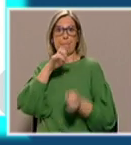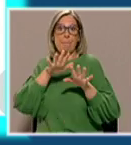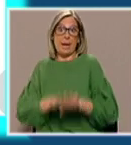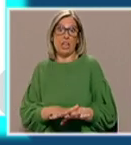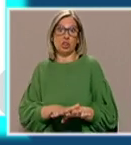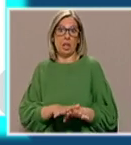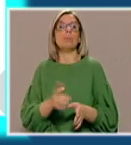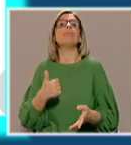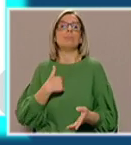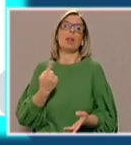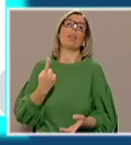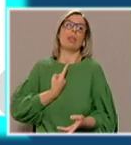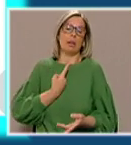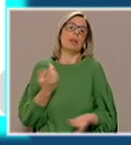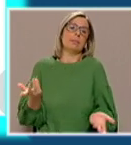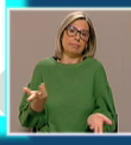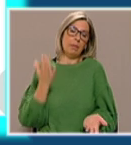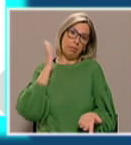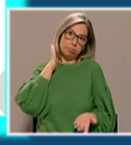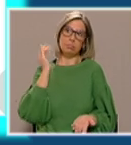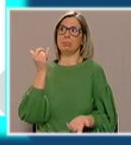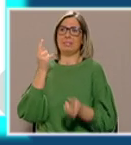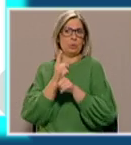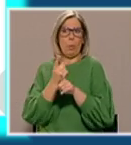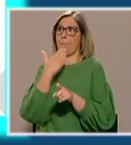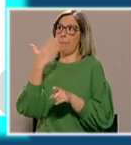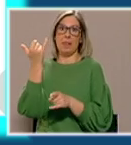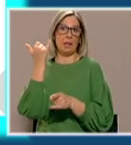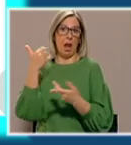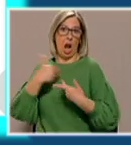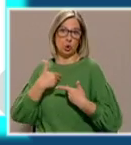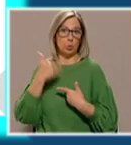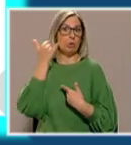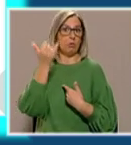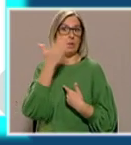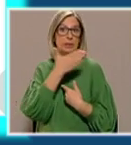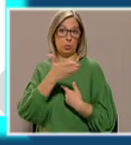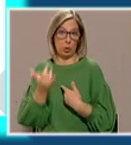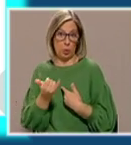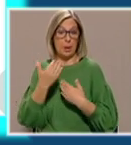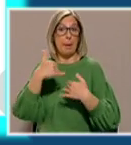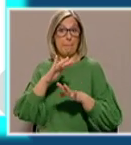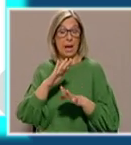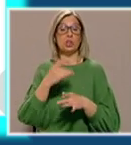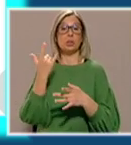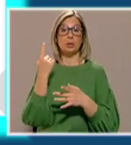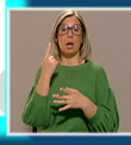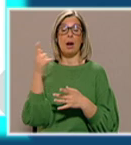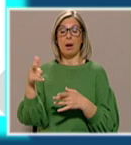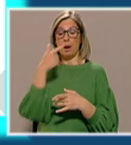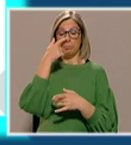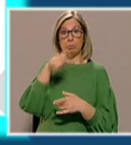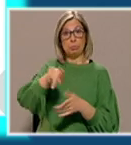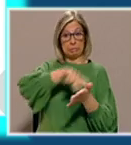fazer? Devemos também pedir ajuda e ligar para o 112 e, de seguida, cobrir a boca e o nariz da vítima com